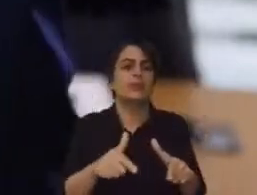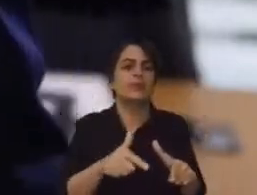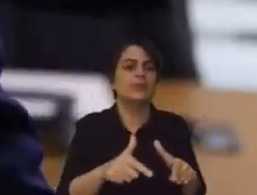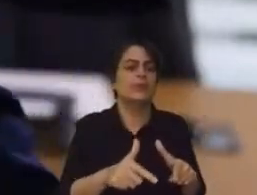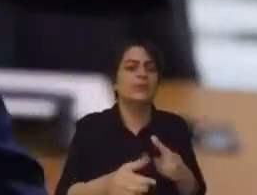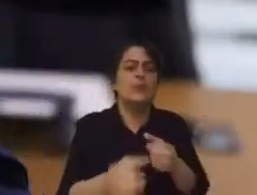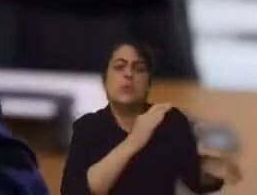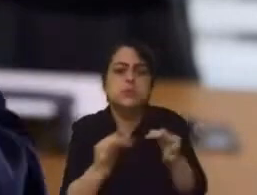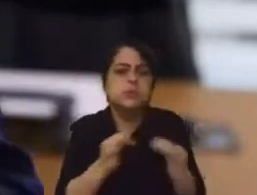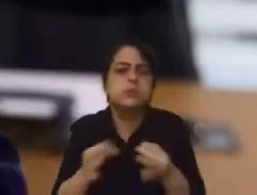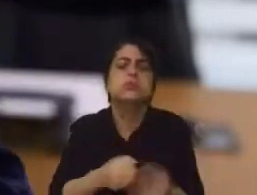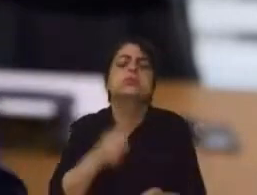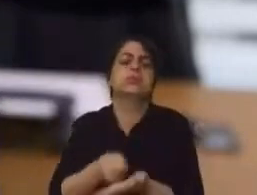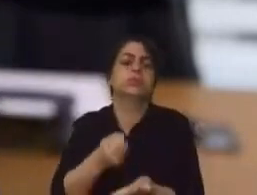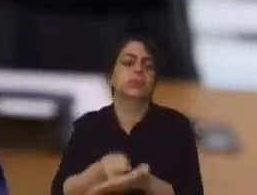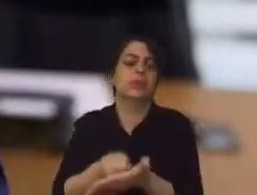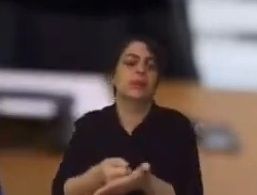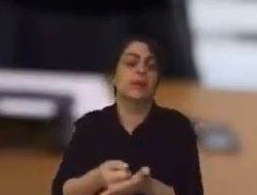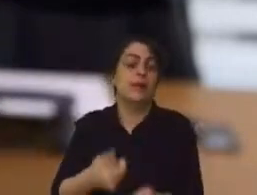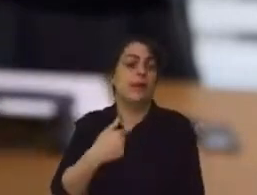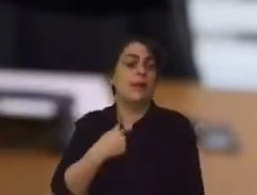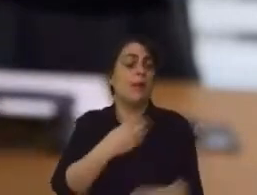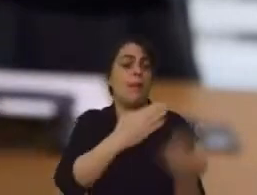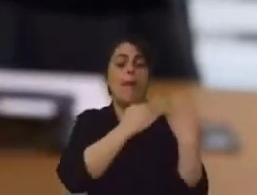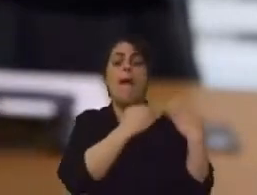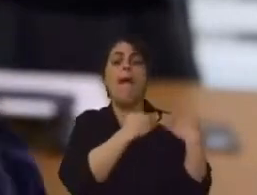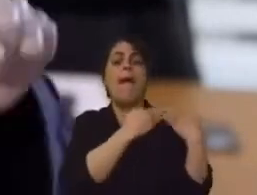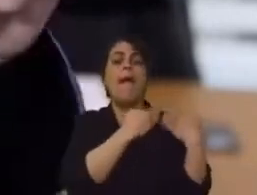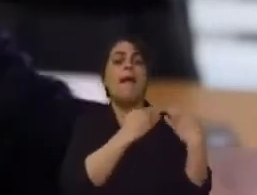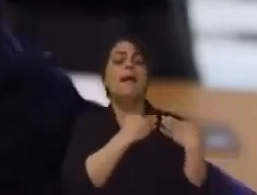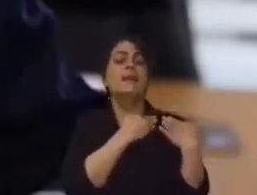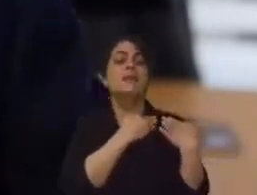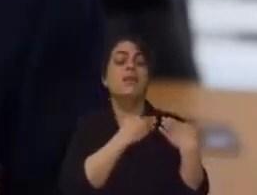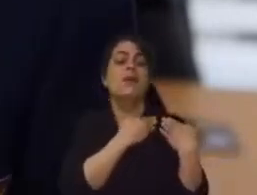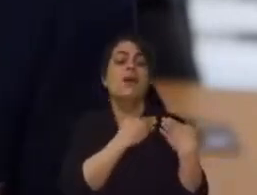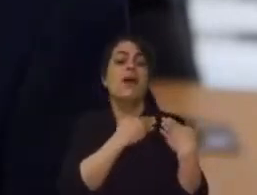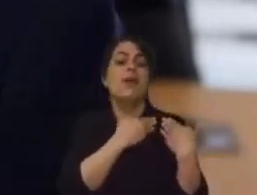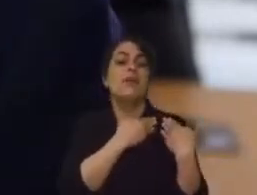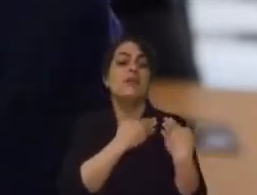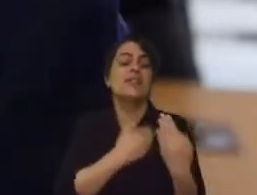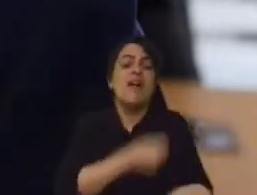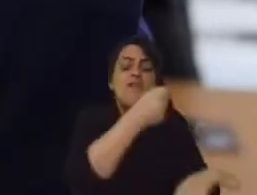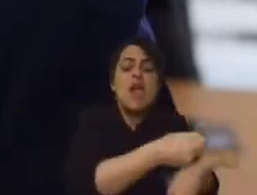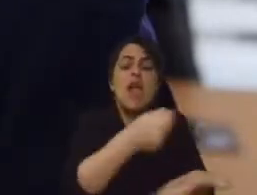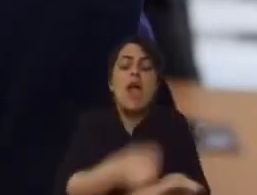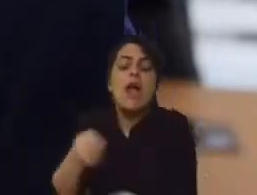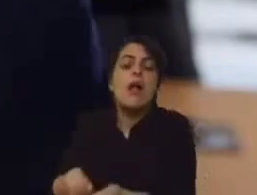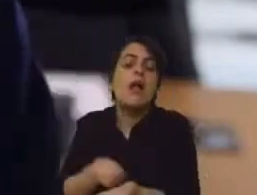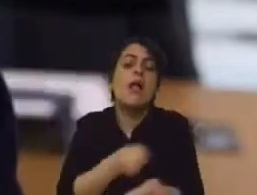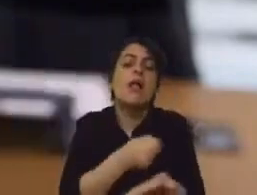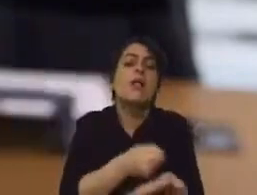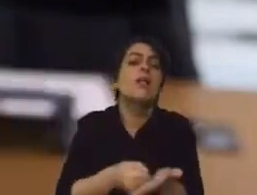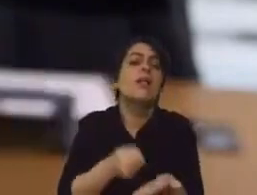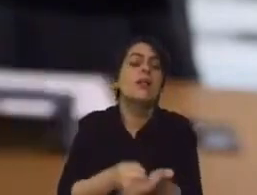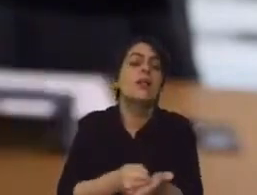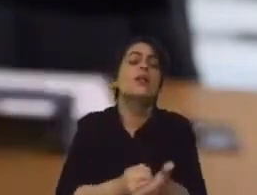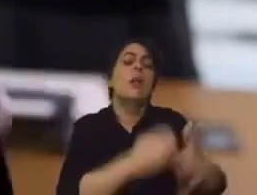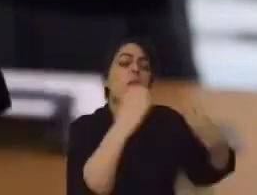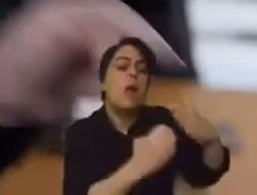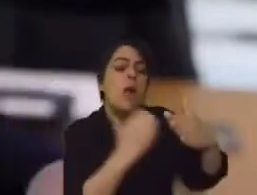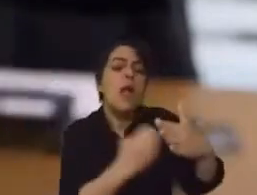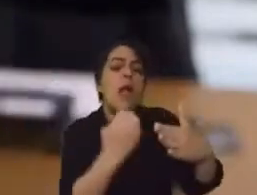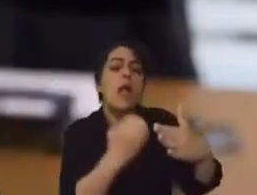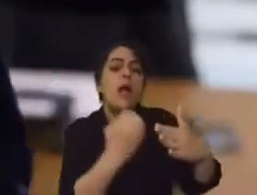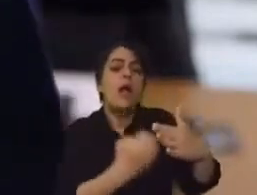como fazer, a minha obrigação era contestar na porta de fábrica, contestar os empresários, contestar o governo, contestar